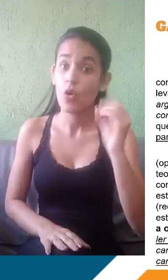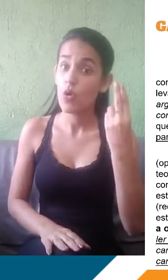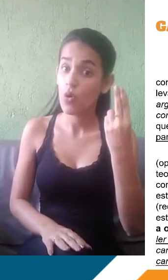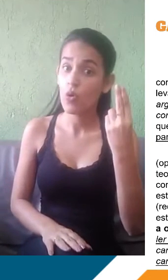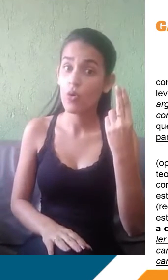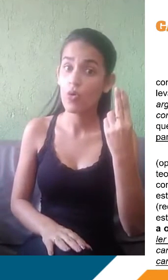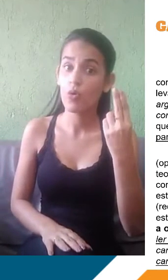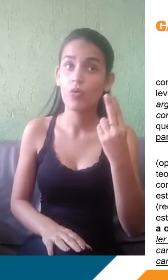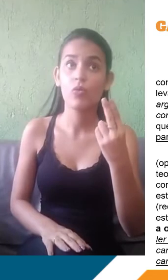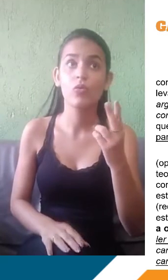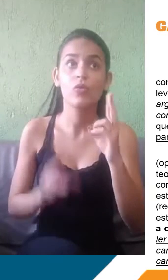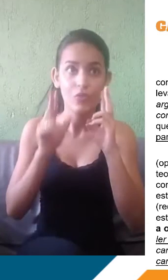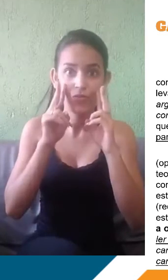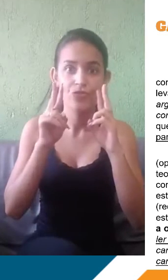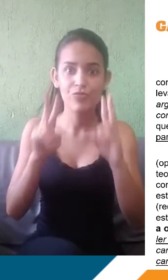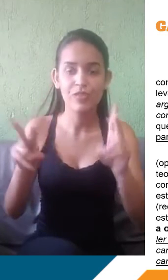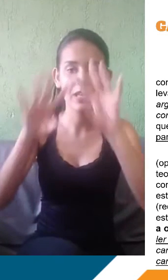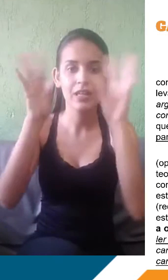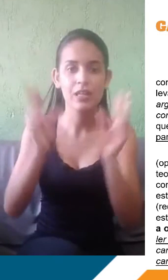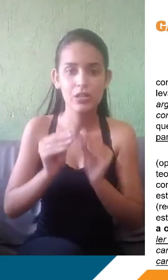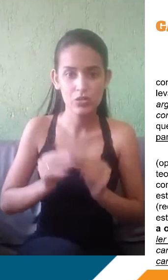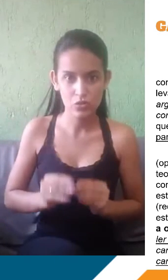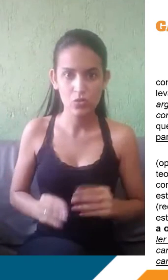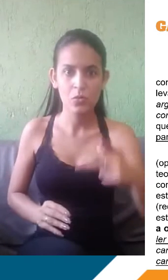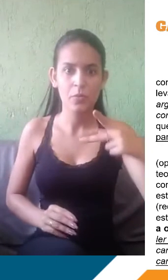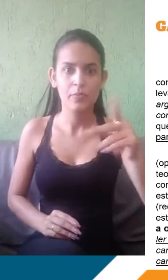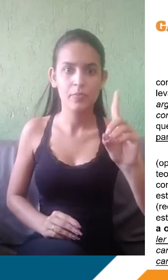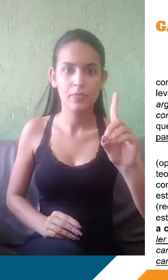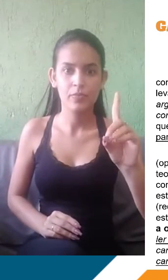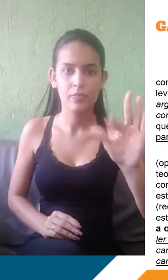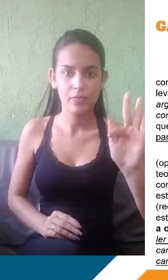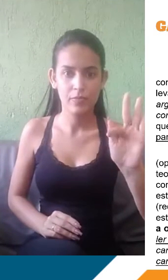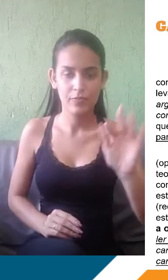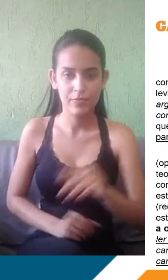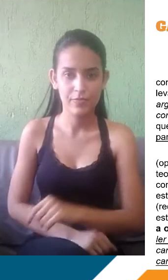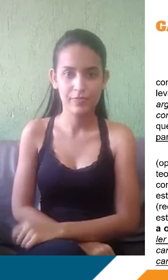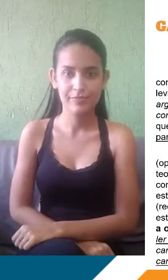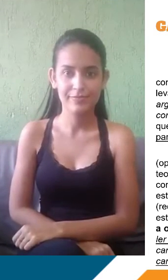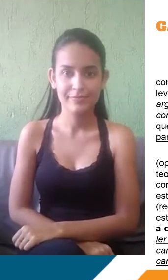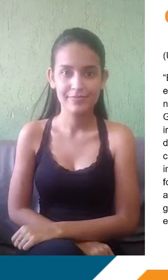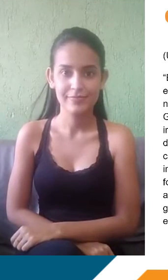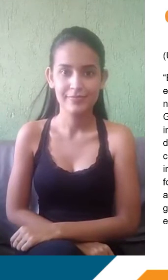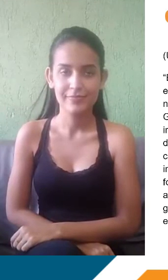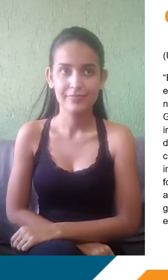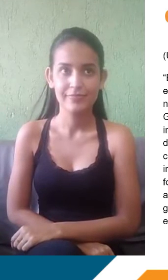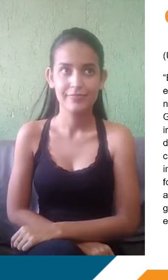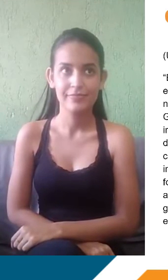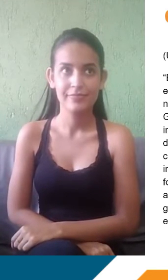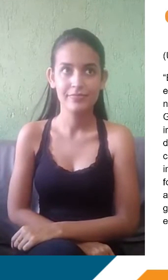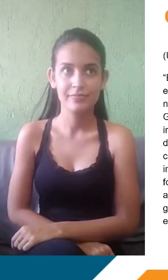comentado ou acessar o resumo em PDF disponibilizado pelas mídias sociais do seu polo ou pelo CIS-PVS.